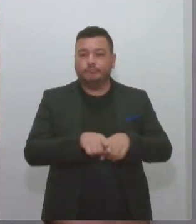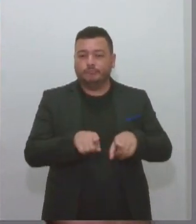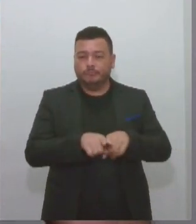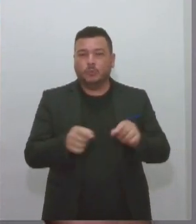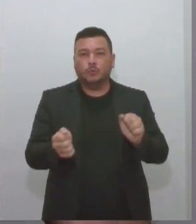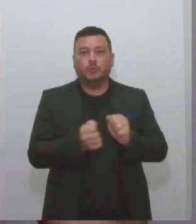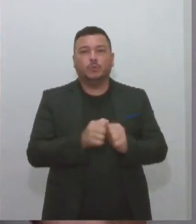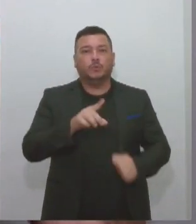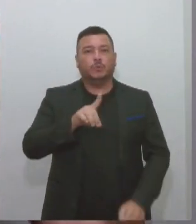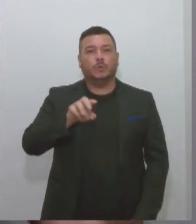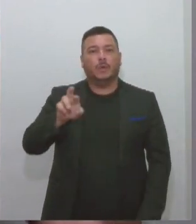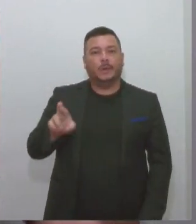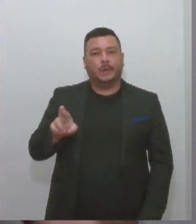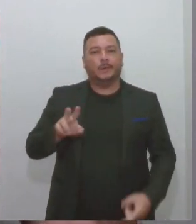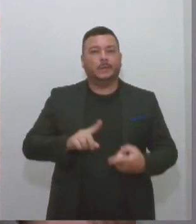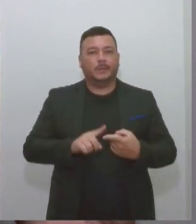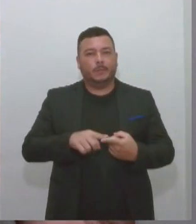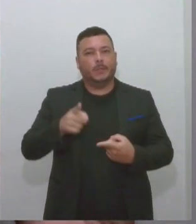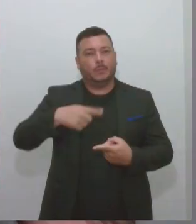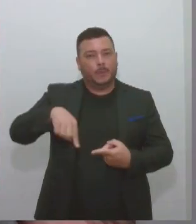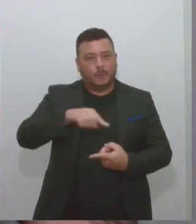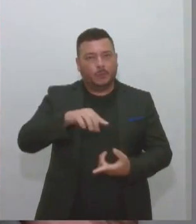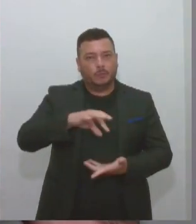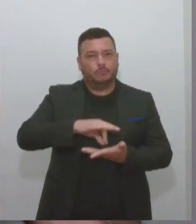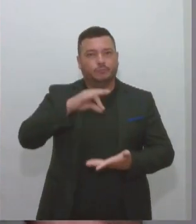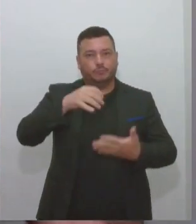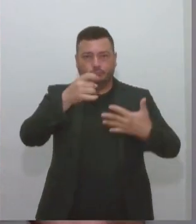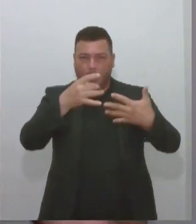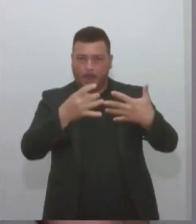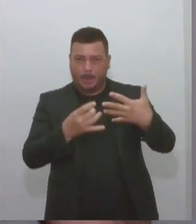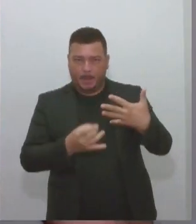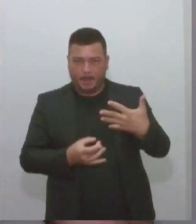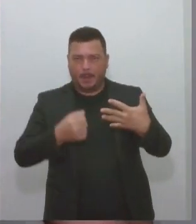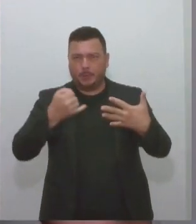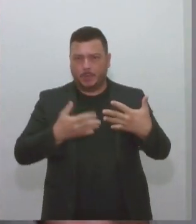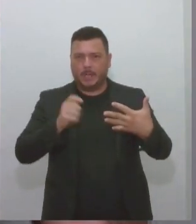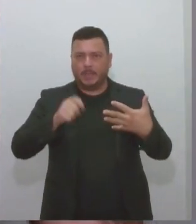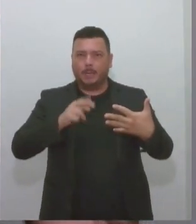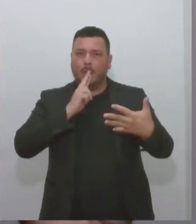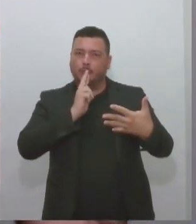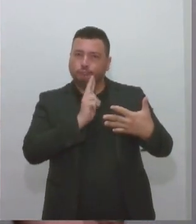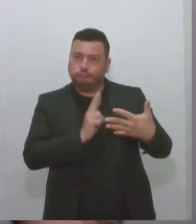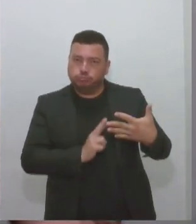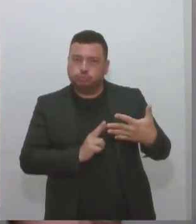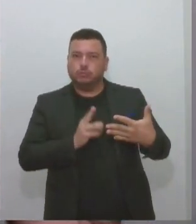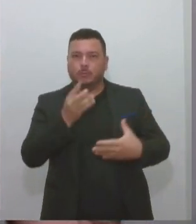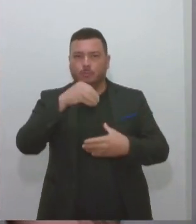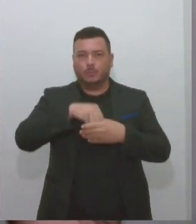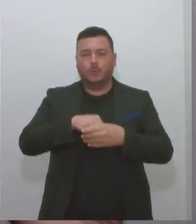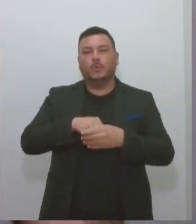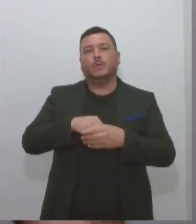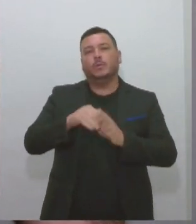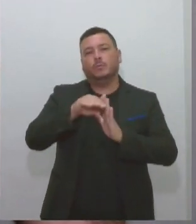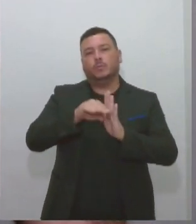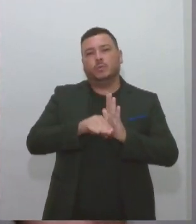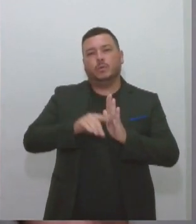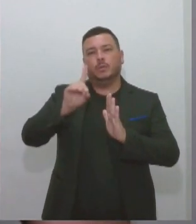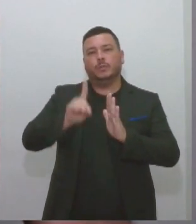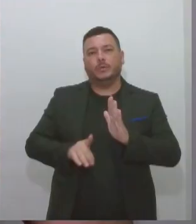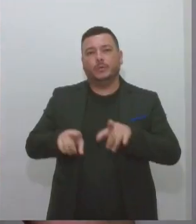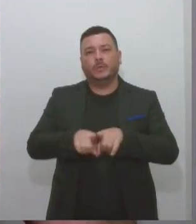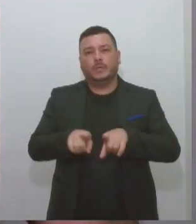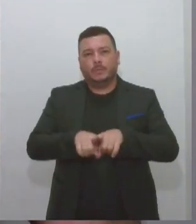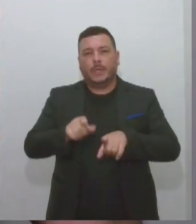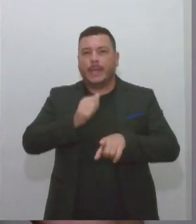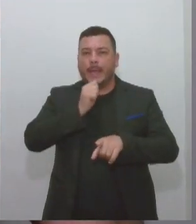que esses pontos elencados pela categoria sejam inseridos no plano diretor do transporte público, que está em discussão